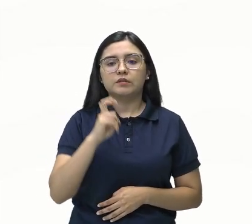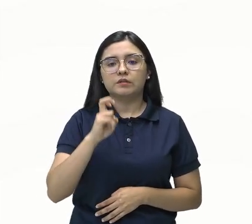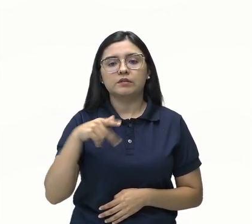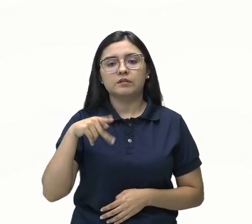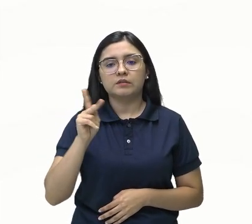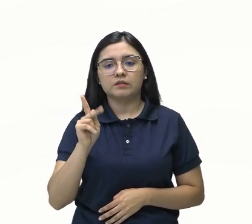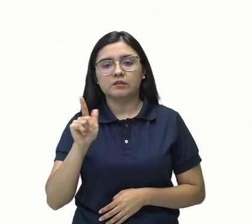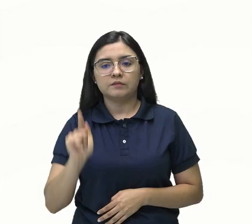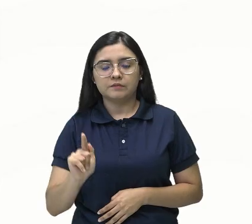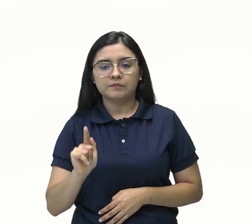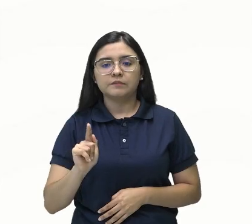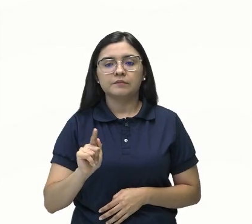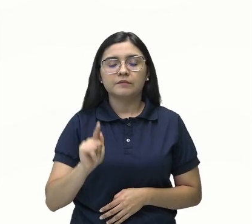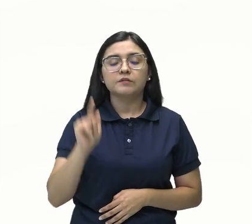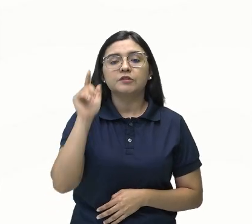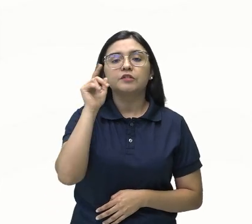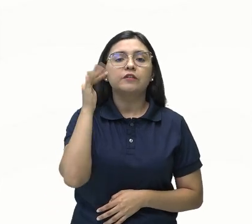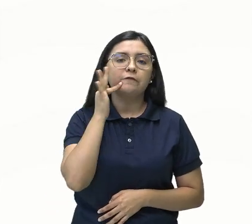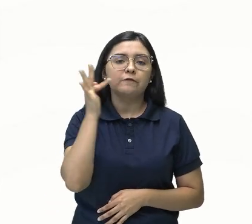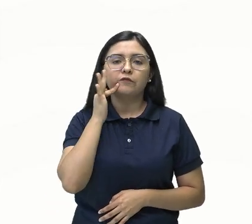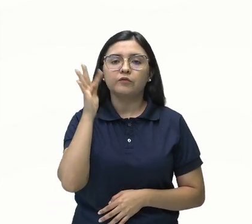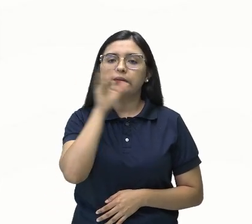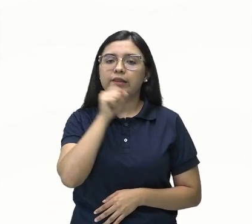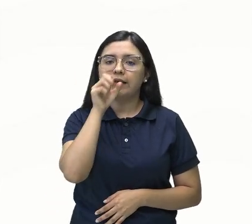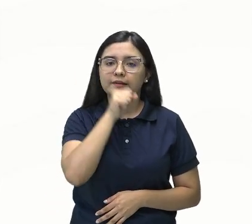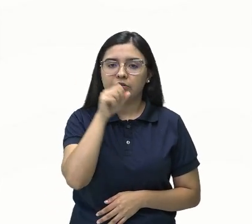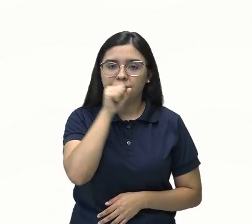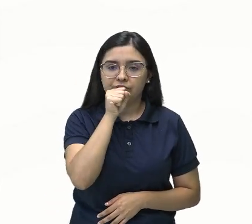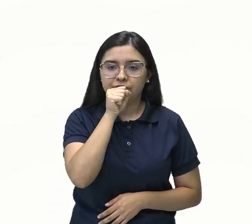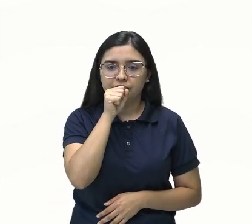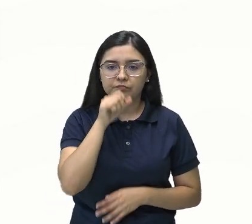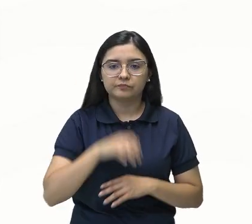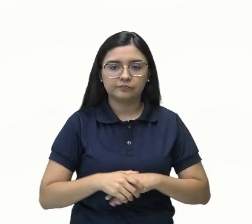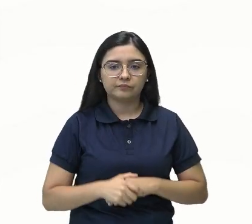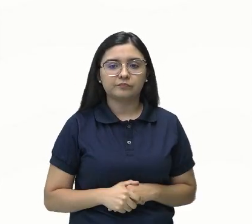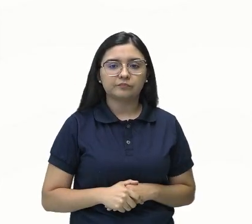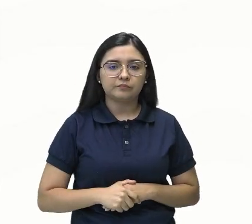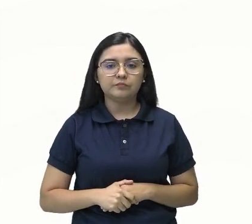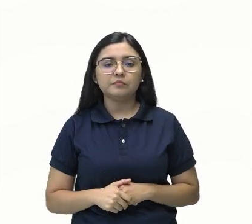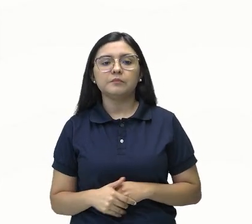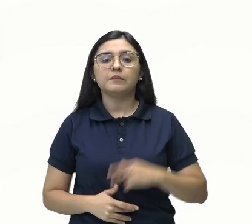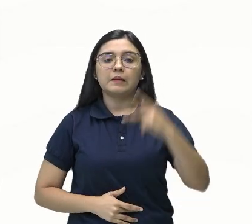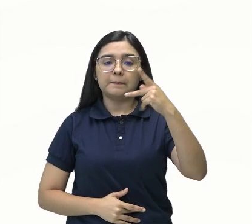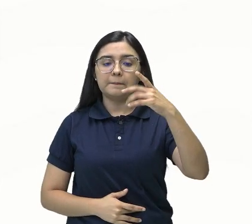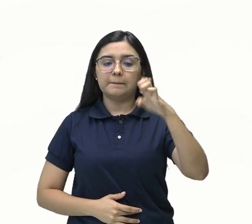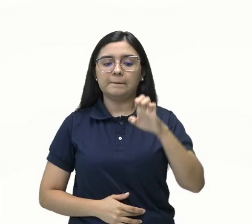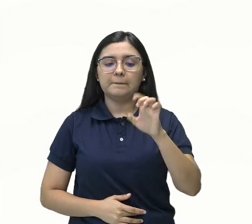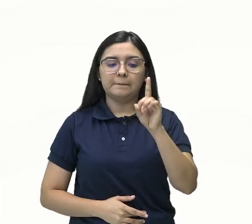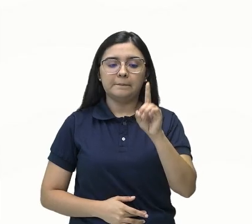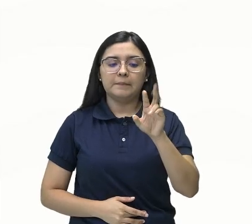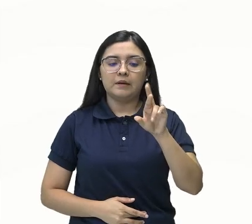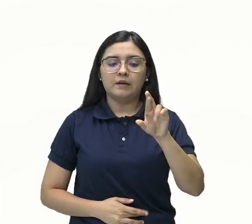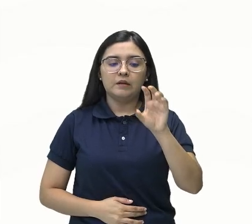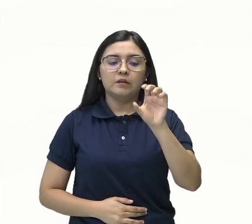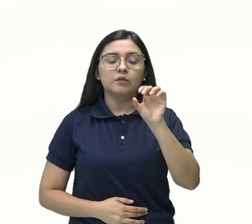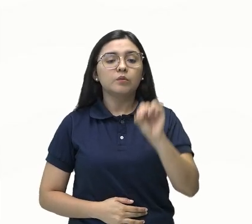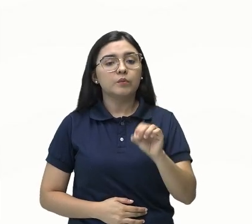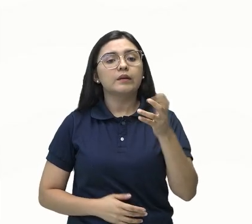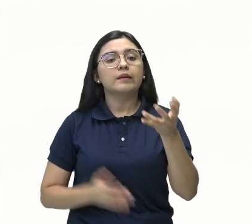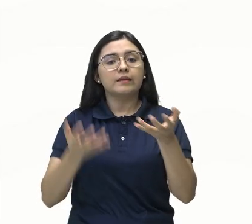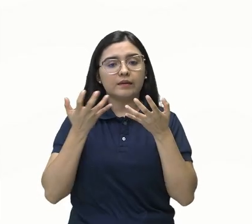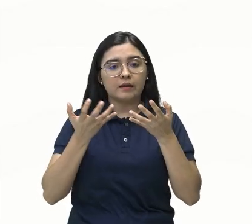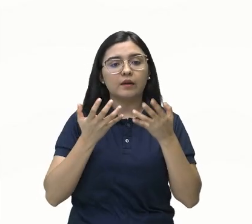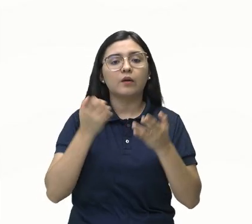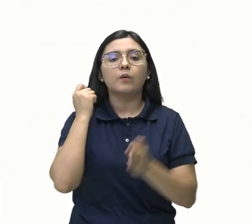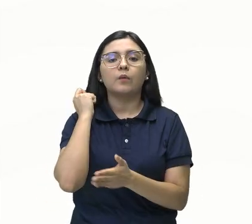2,5 ou 2,5 kg de laranjas. Pedro quer comprar